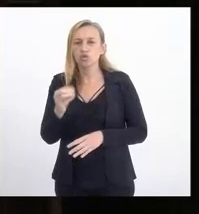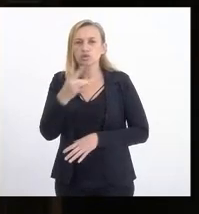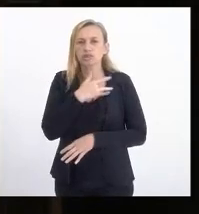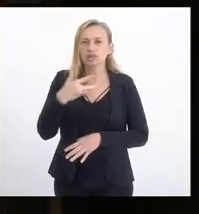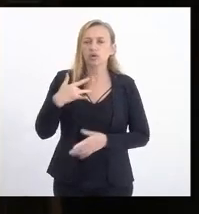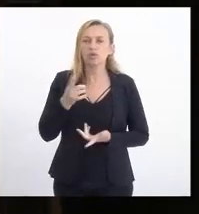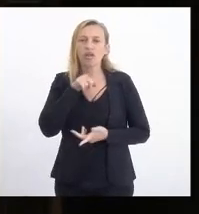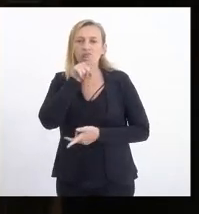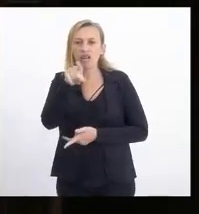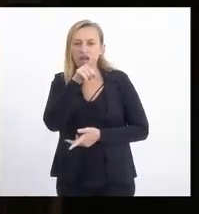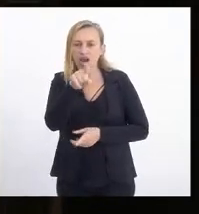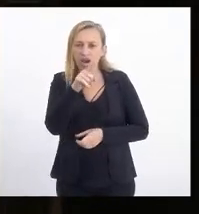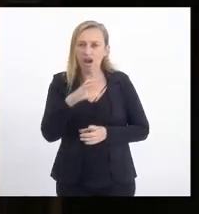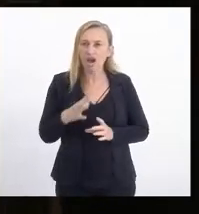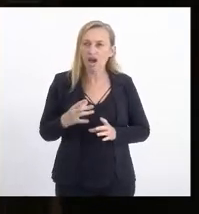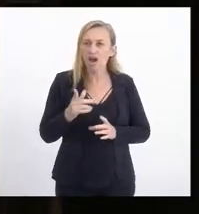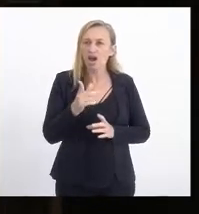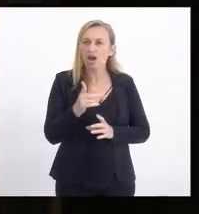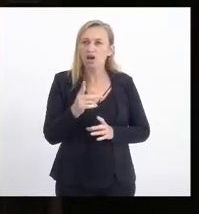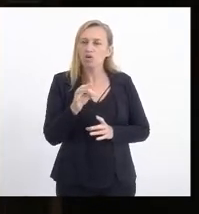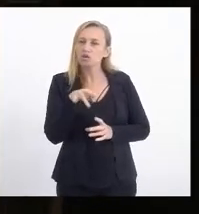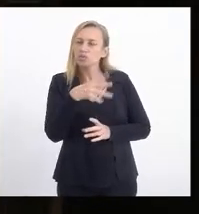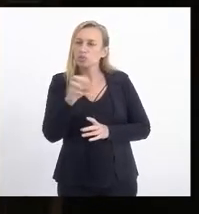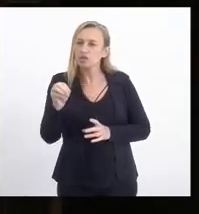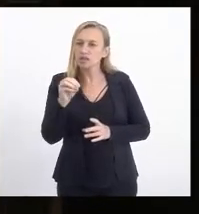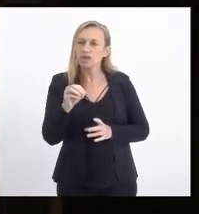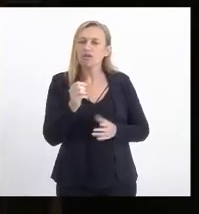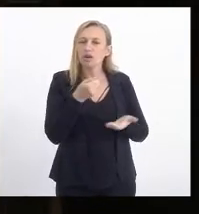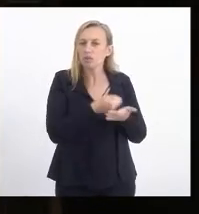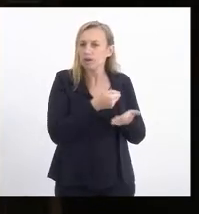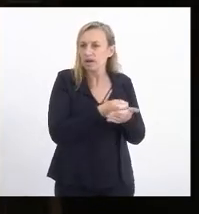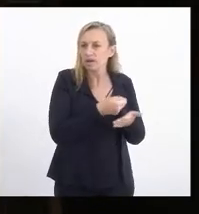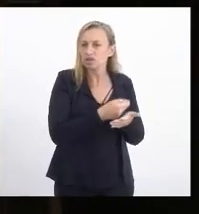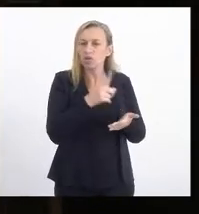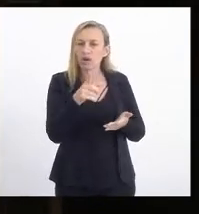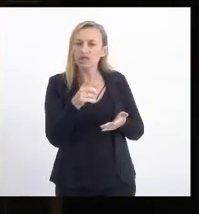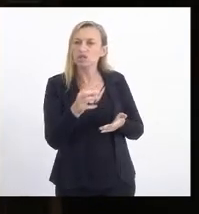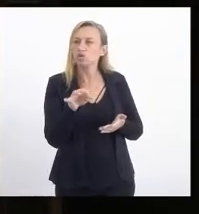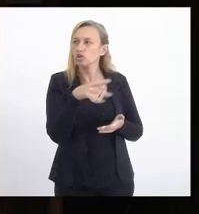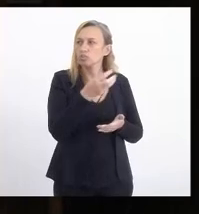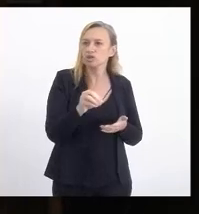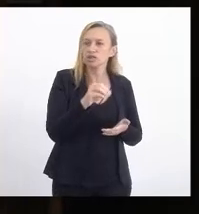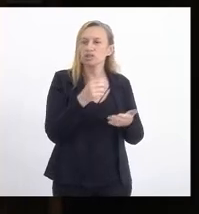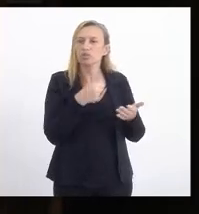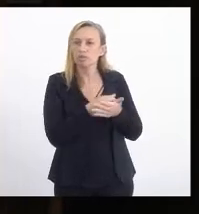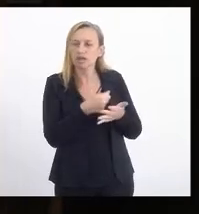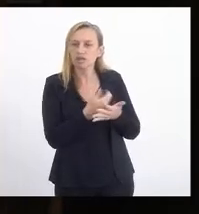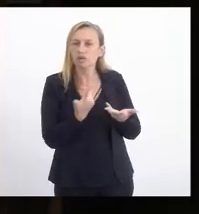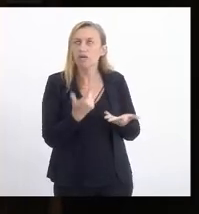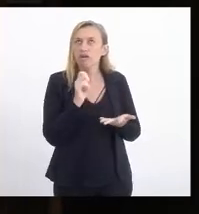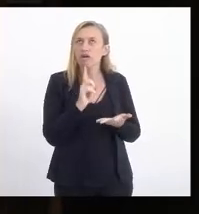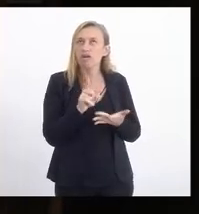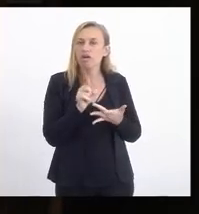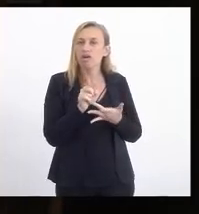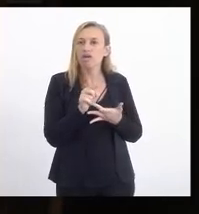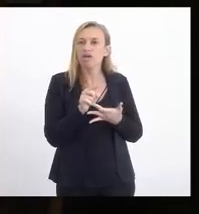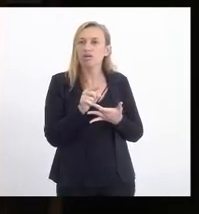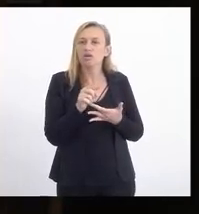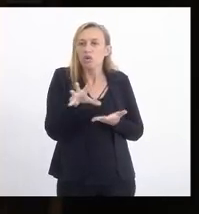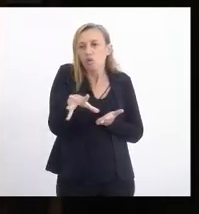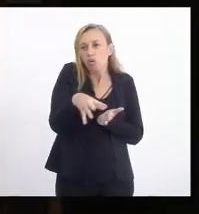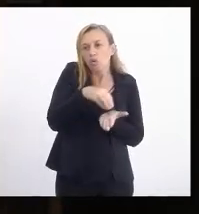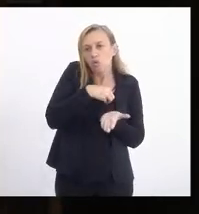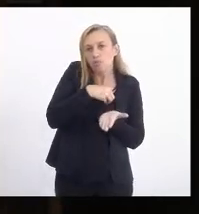lave dizia que a contribuição era obrigatória é essa contribuição obrigatória é uma contribuição é a